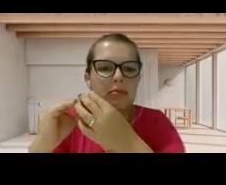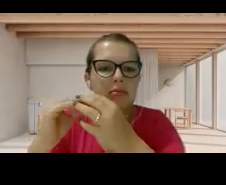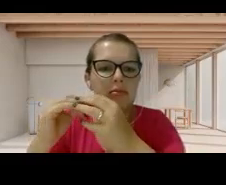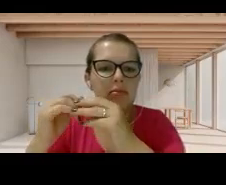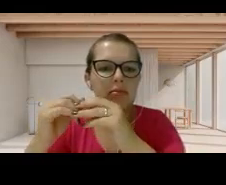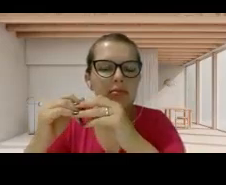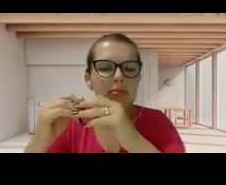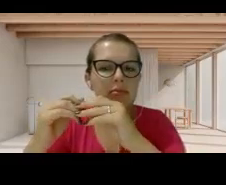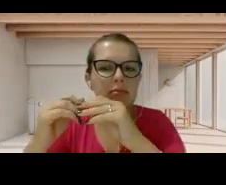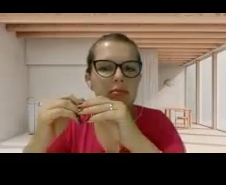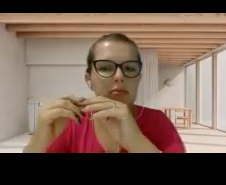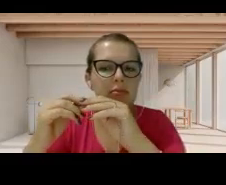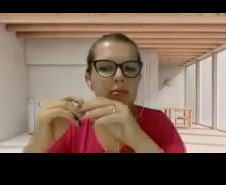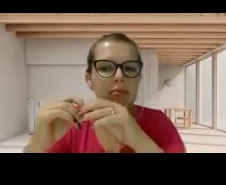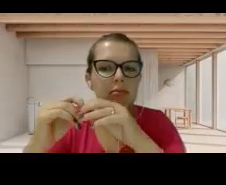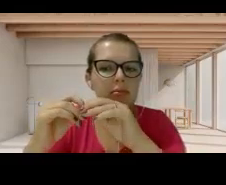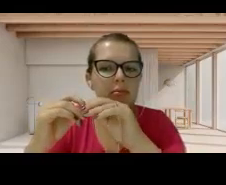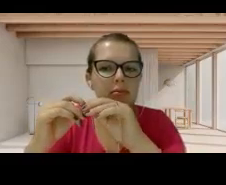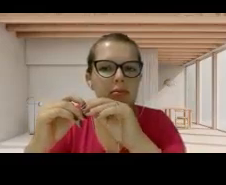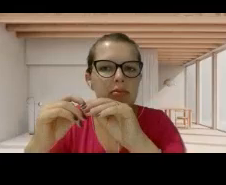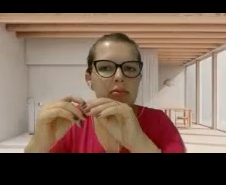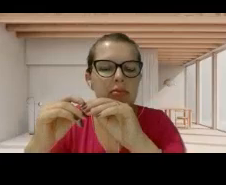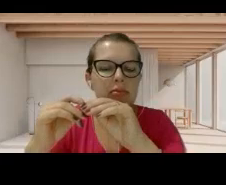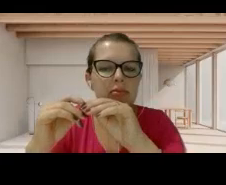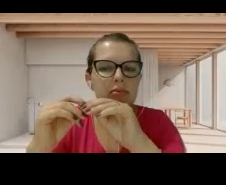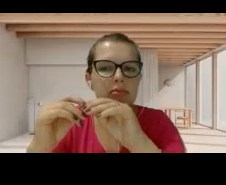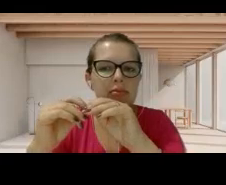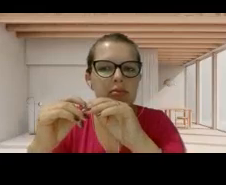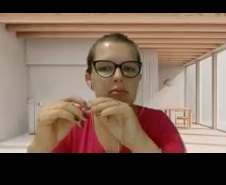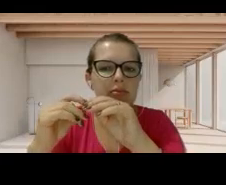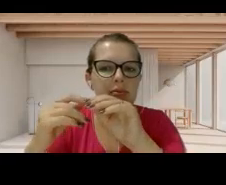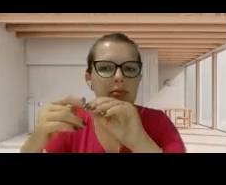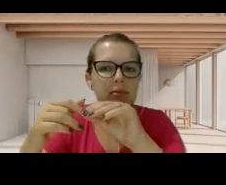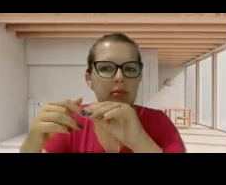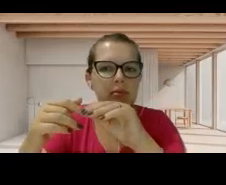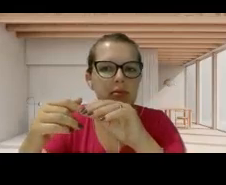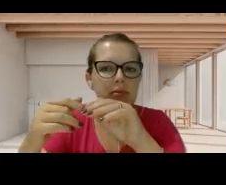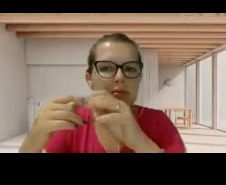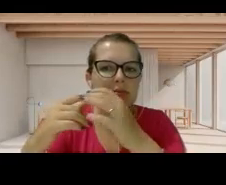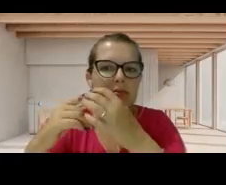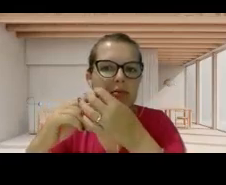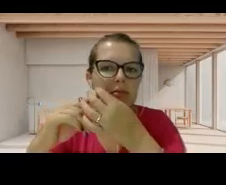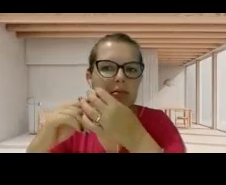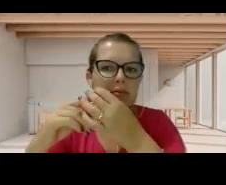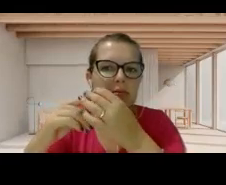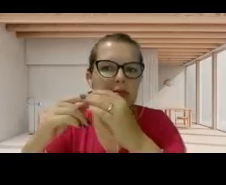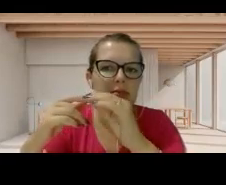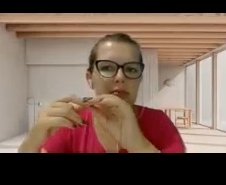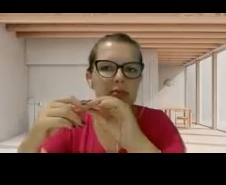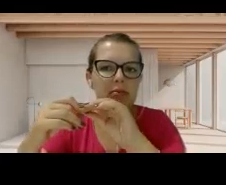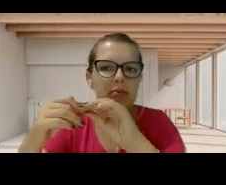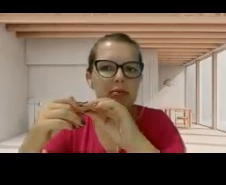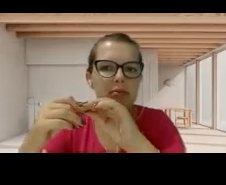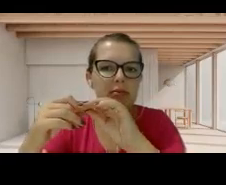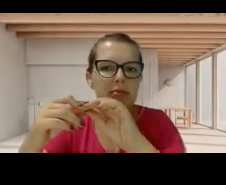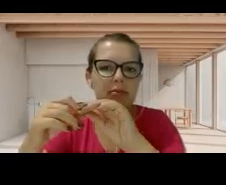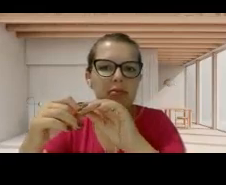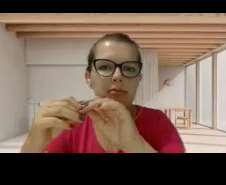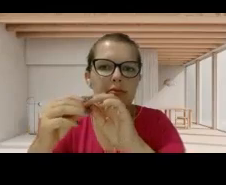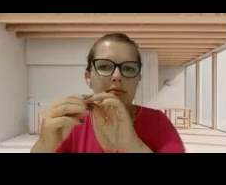Não é um mercado pequeno, embora esteja na fase de estagnação. tá? Segue.